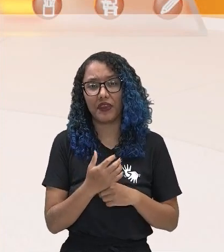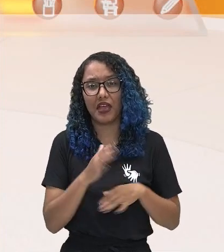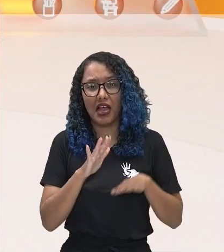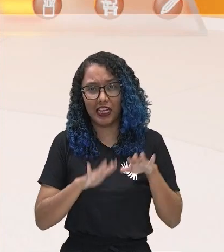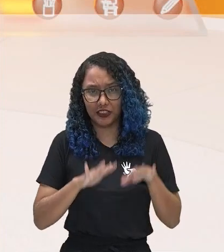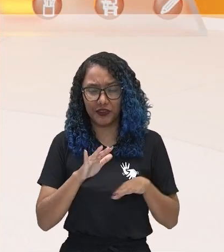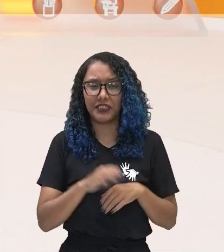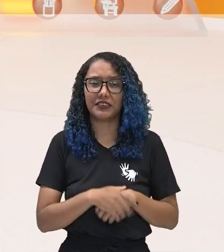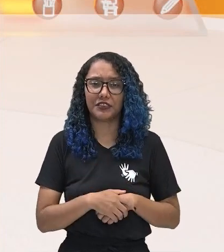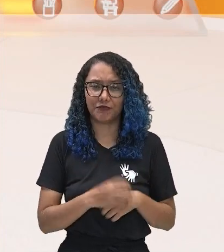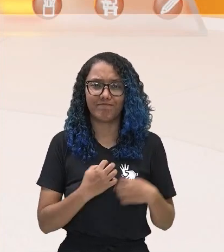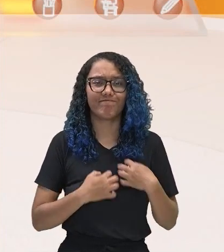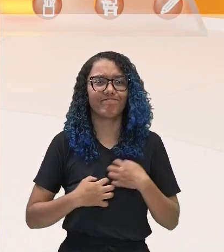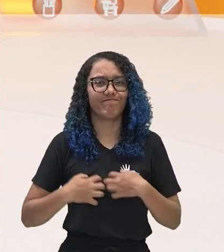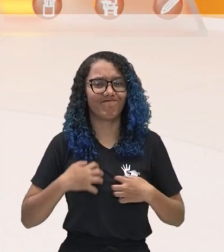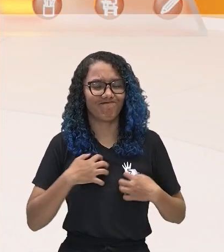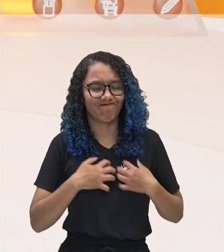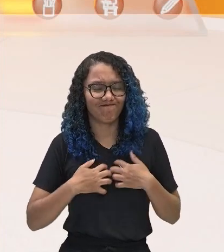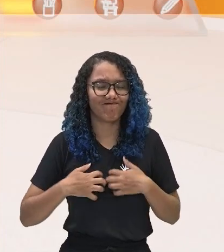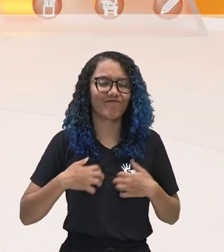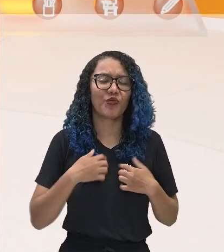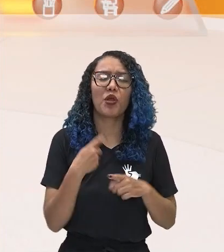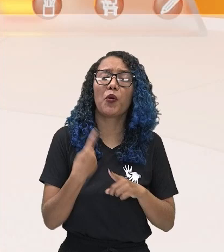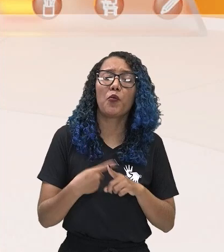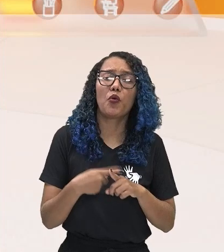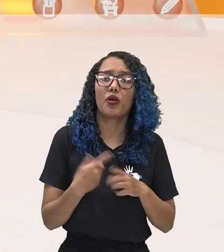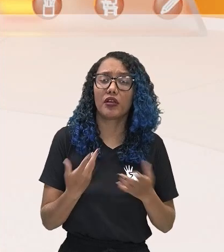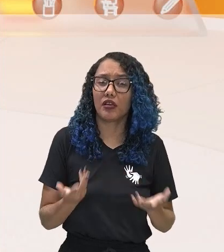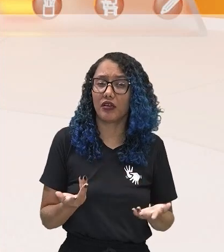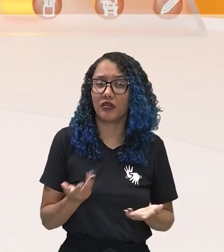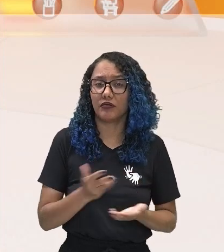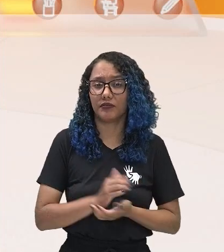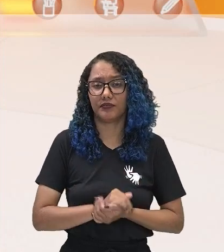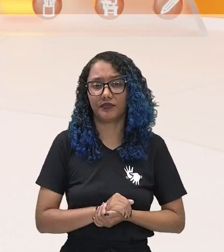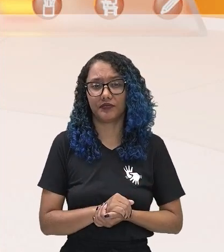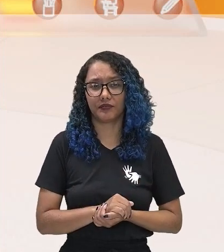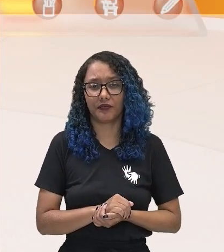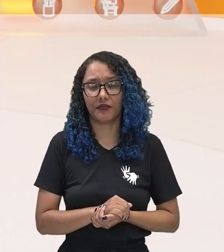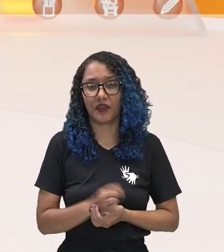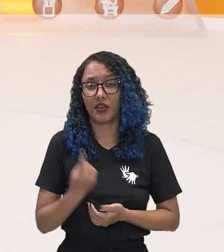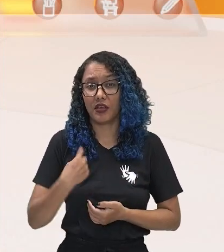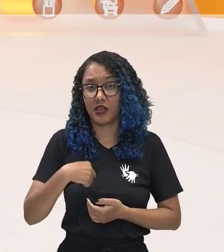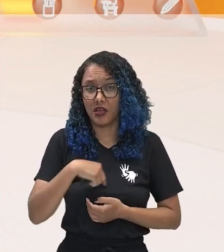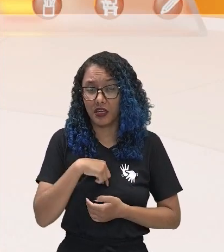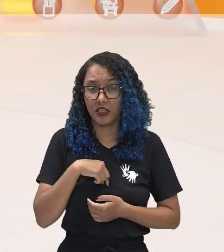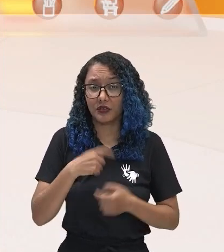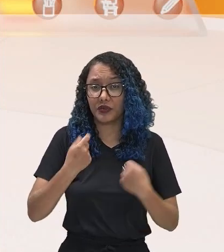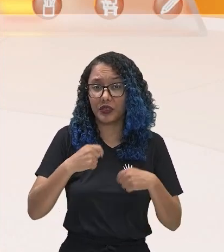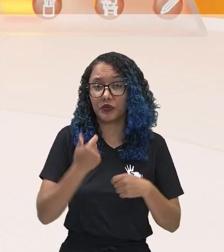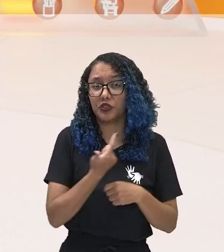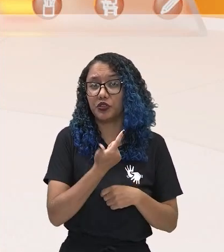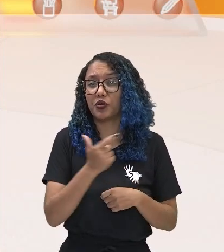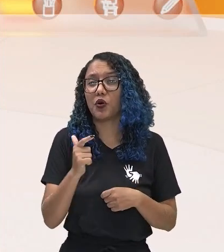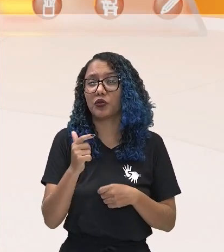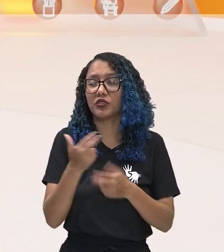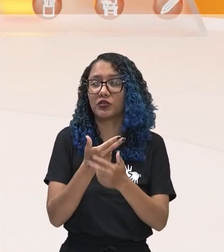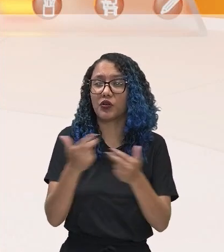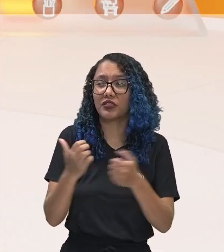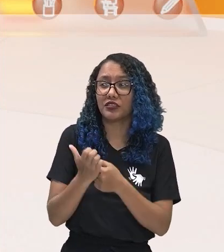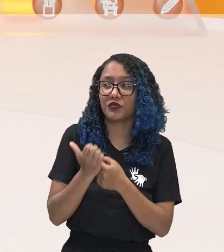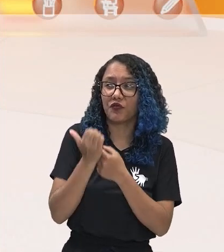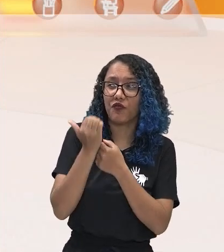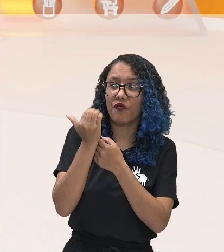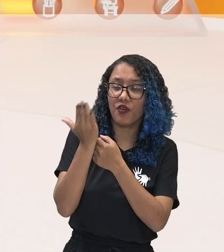em desespero. Pois o homem, ele precisa o quê? De coisas externas, que ele não controla,